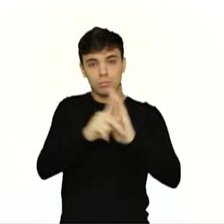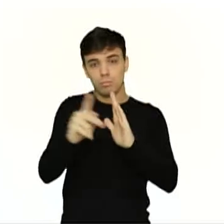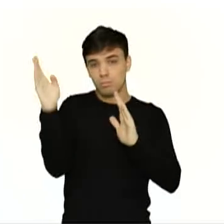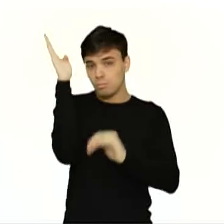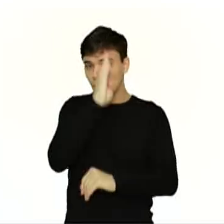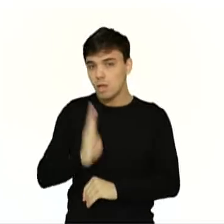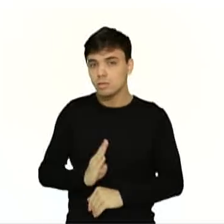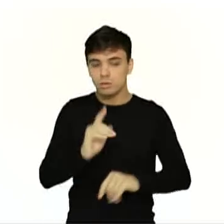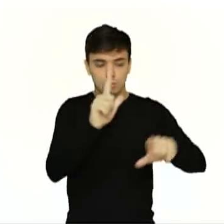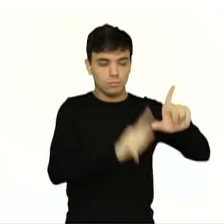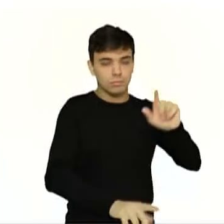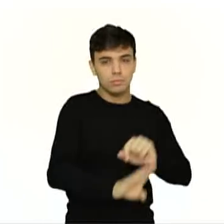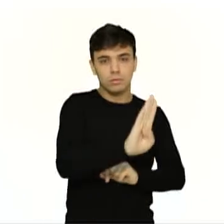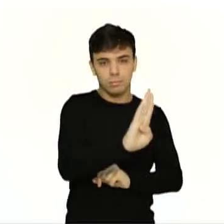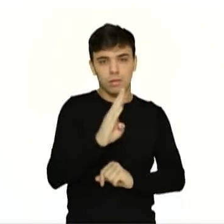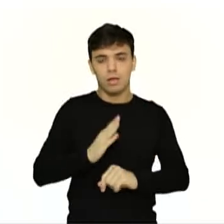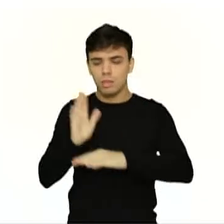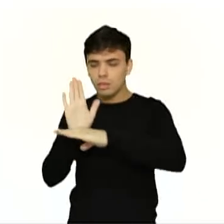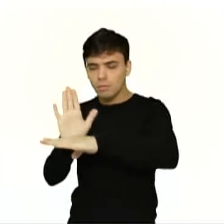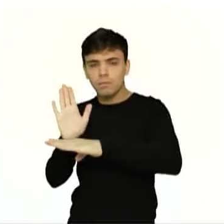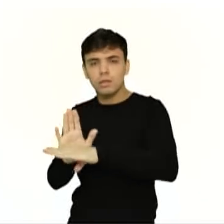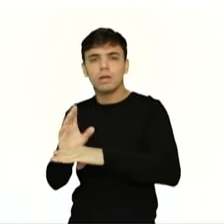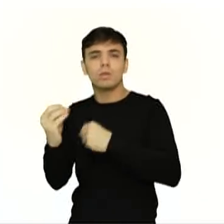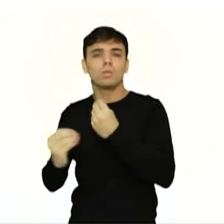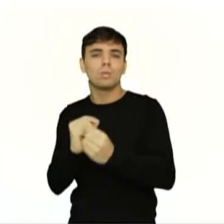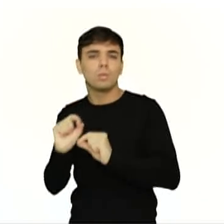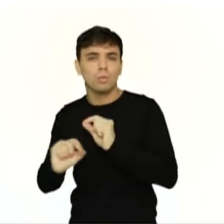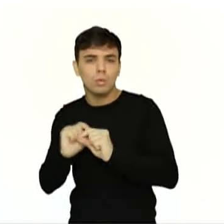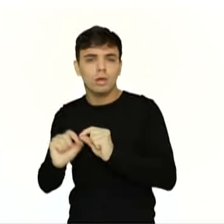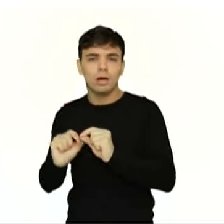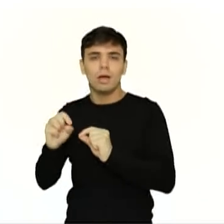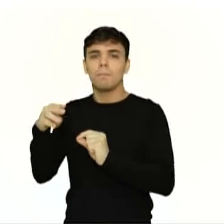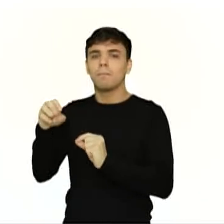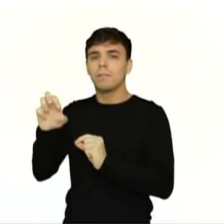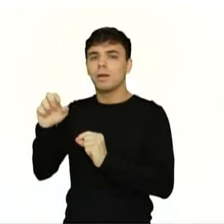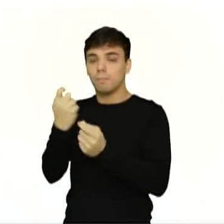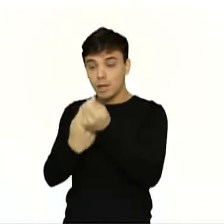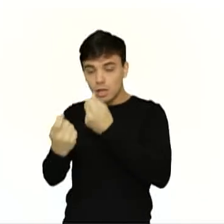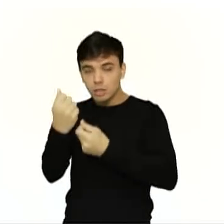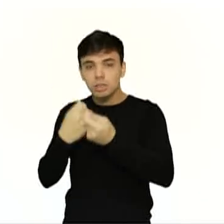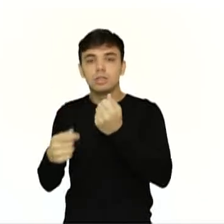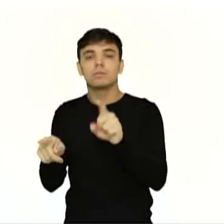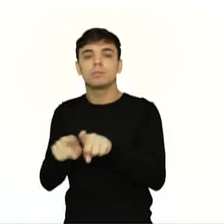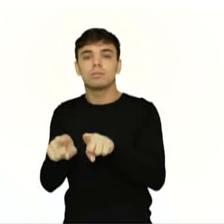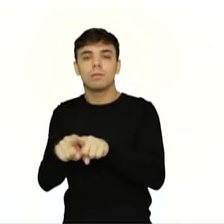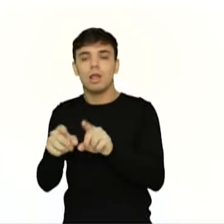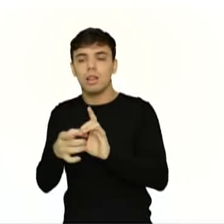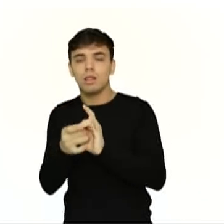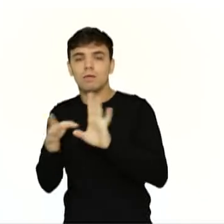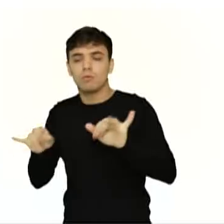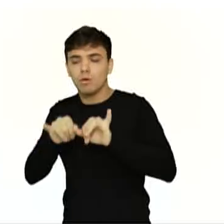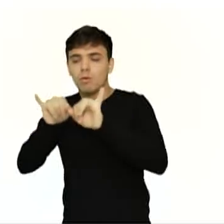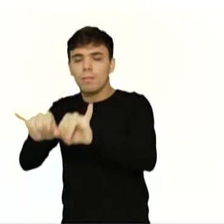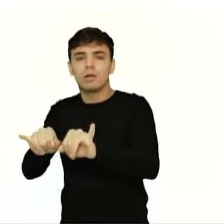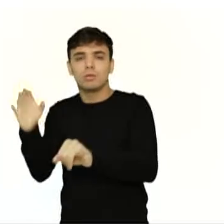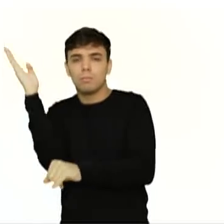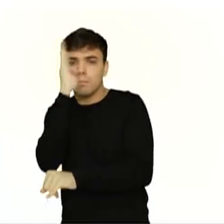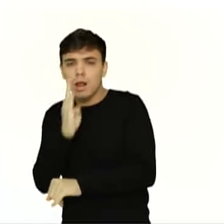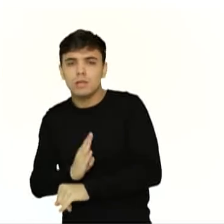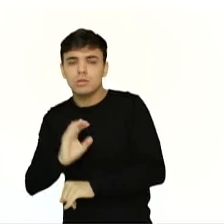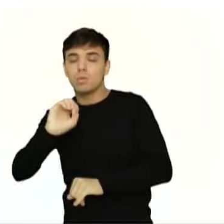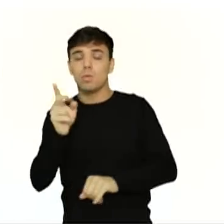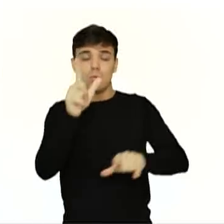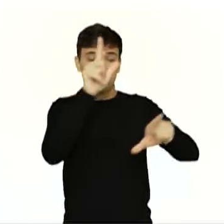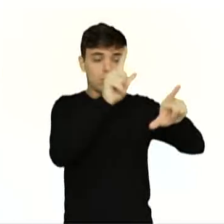B. Defendendo princípios do mercantilismo, ele foi a favor do livre comércio do Brasil com outras nações? Ou letra